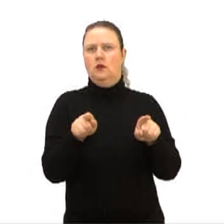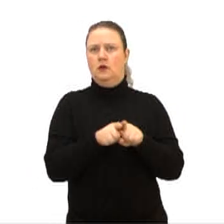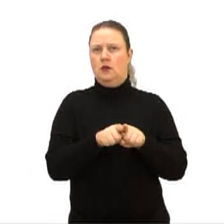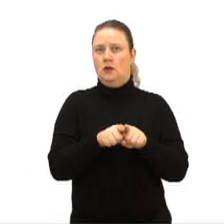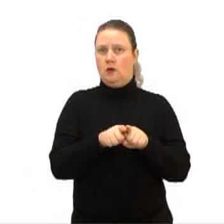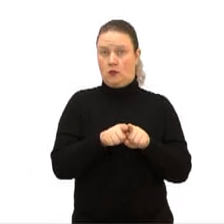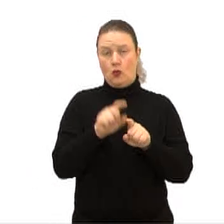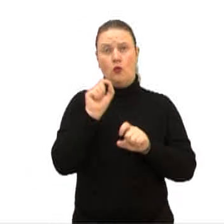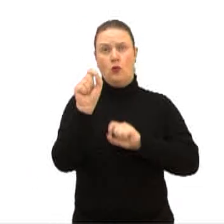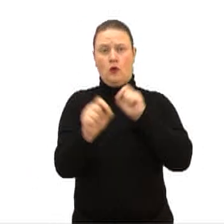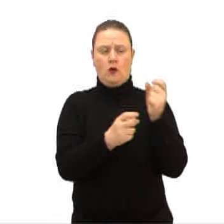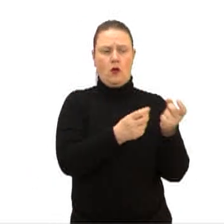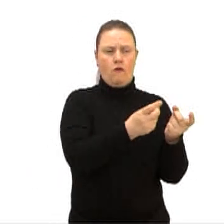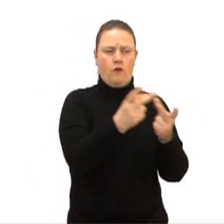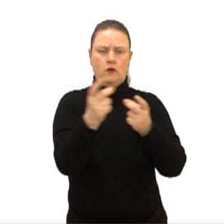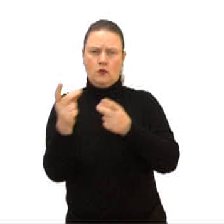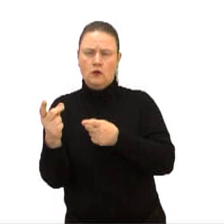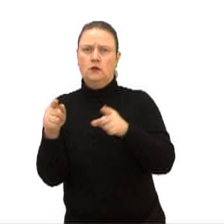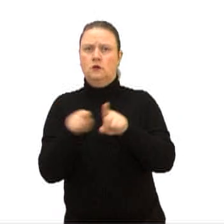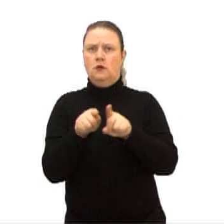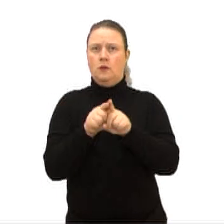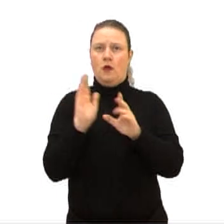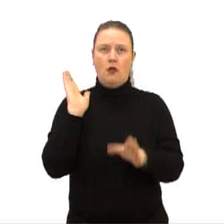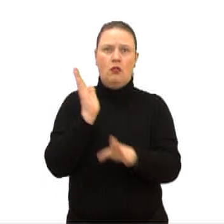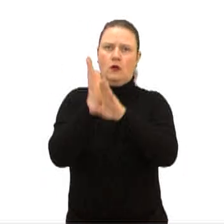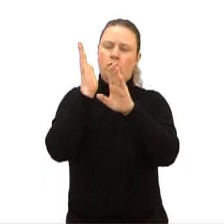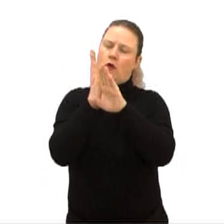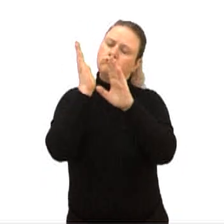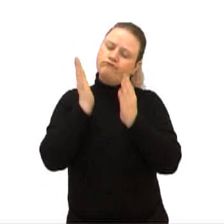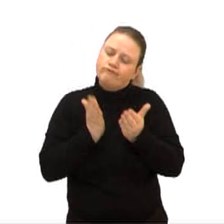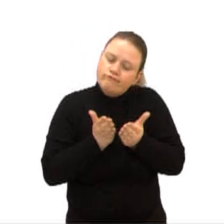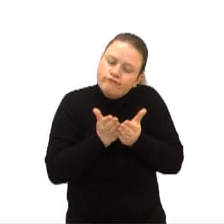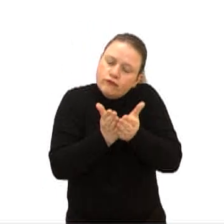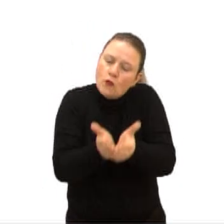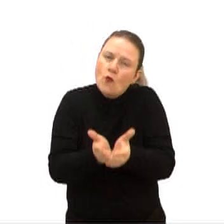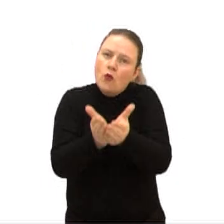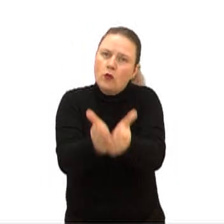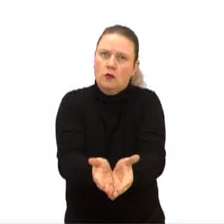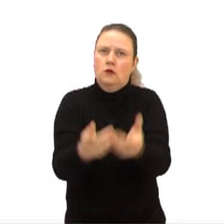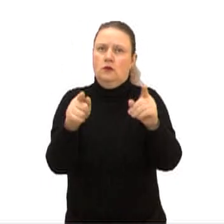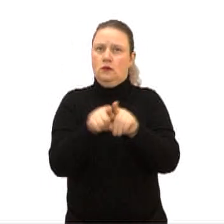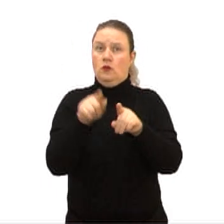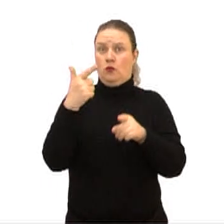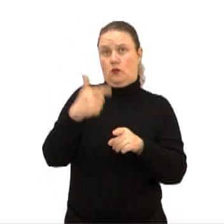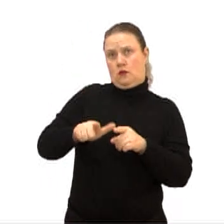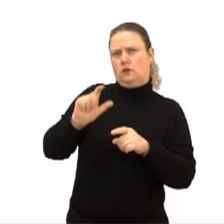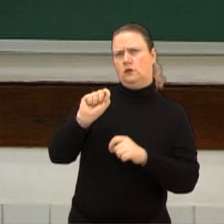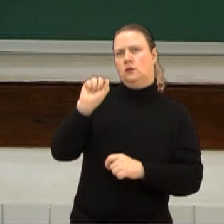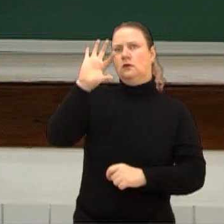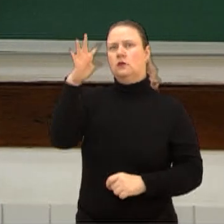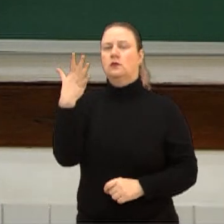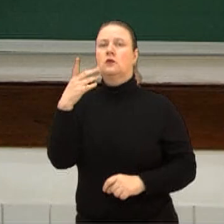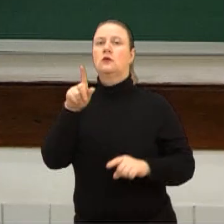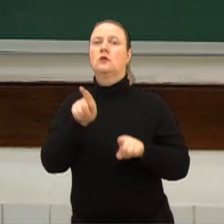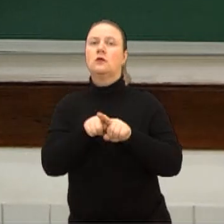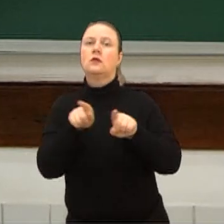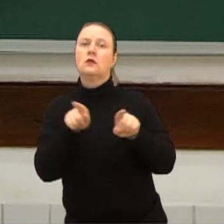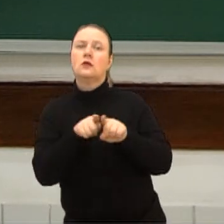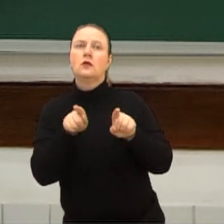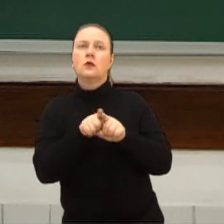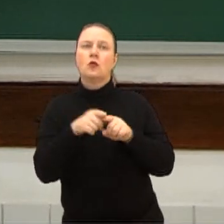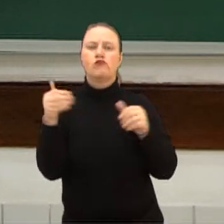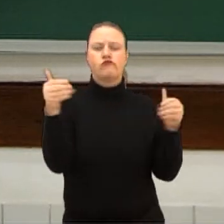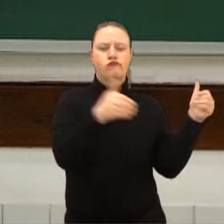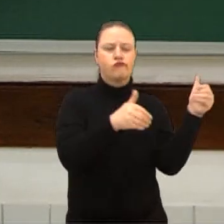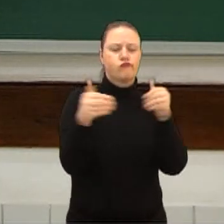época baseada na navegação. Outra situação que foi se observando, logicamente, foi a ocupação do